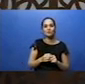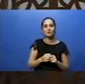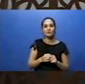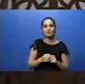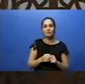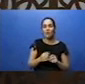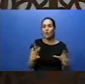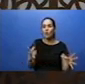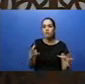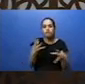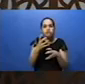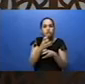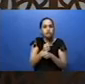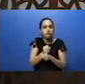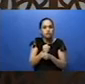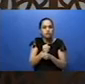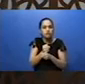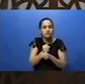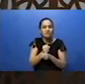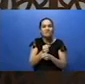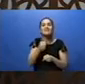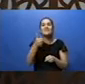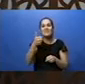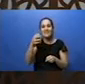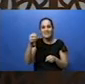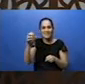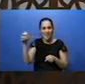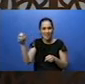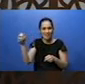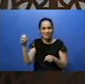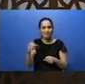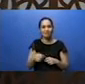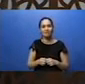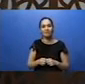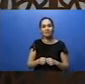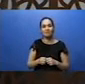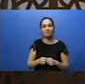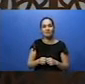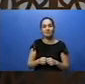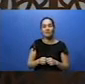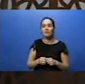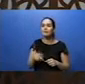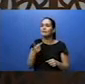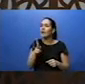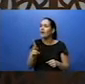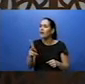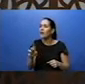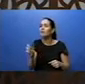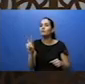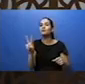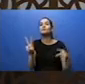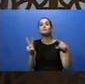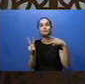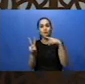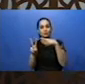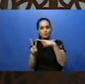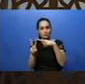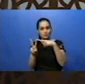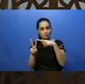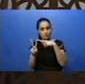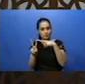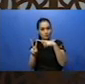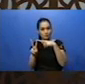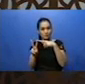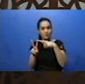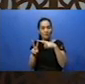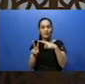36 mais 64, 100. Extraio a raiz quadrada dos dois lados.